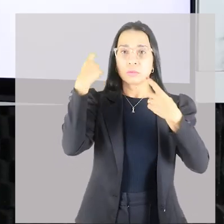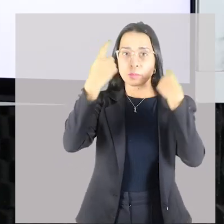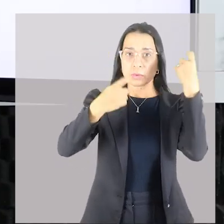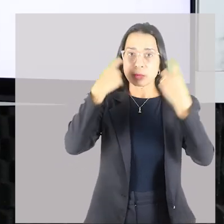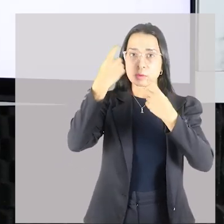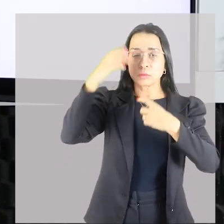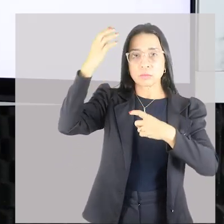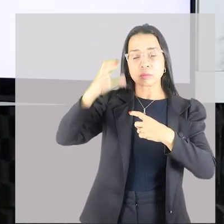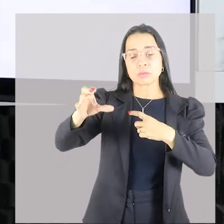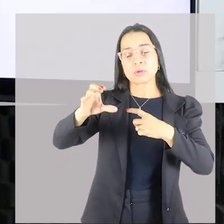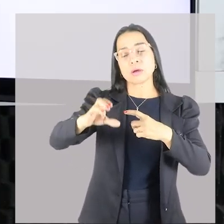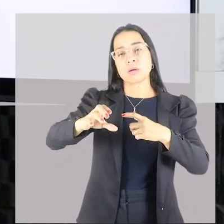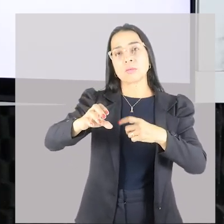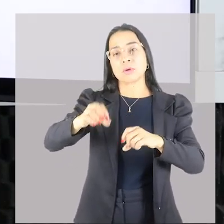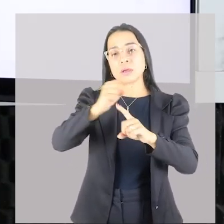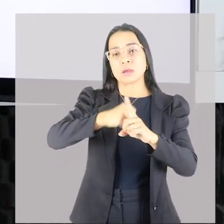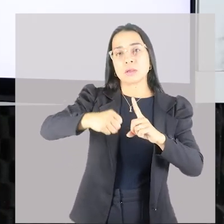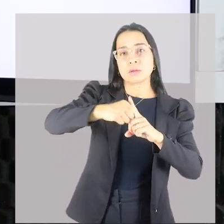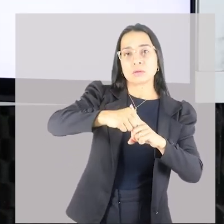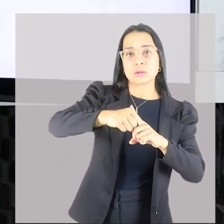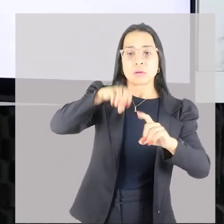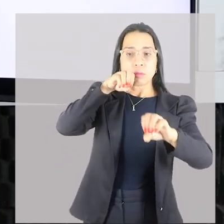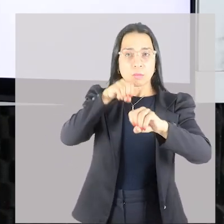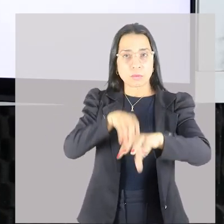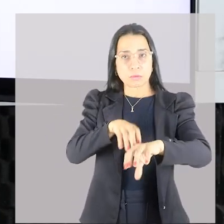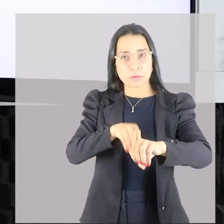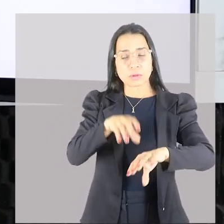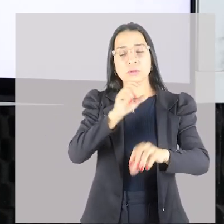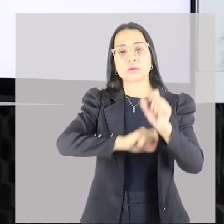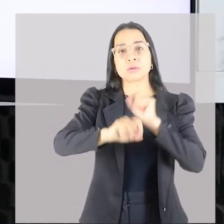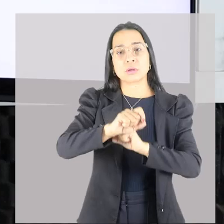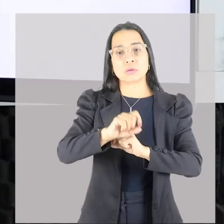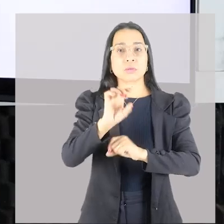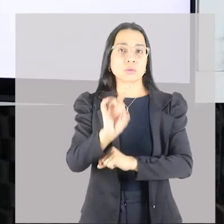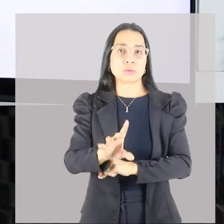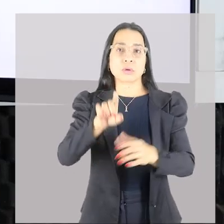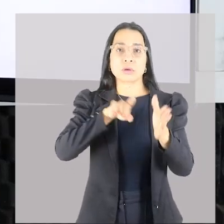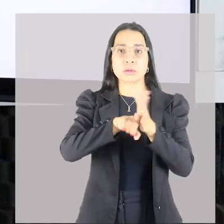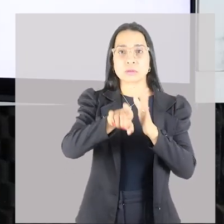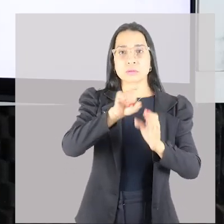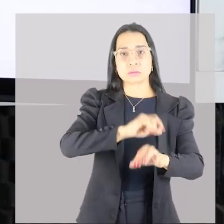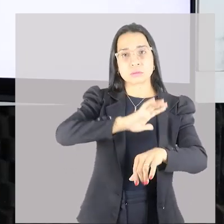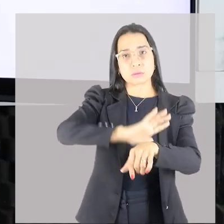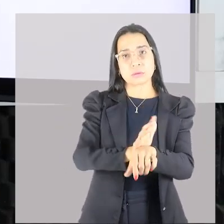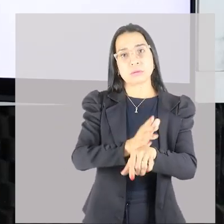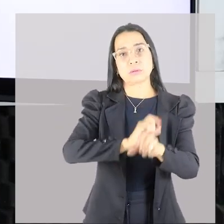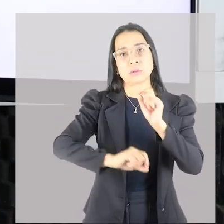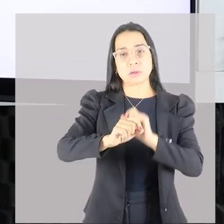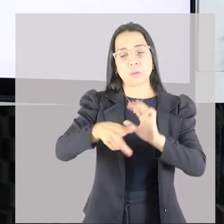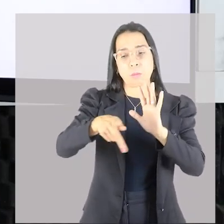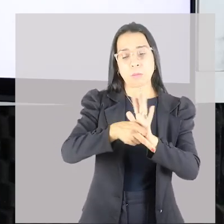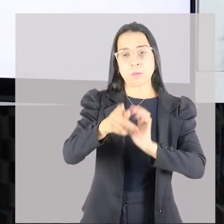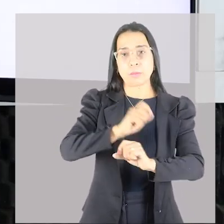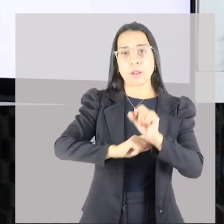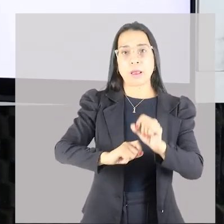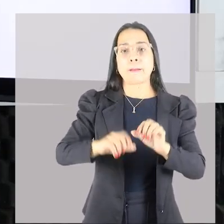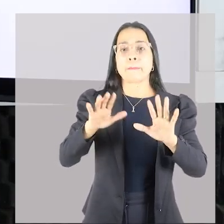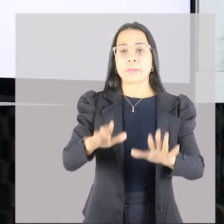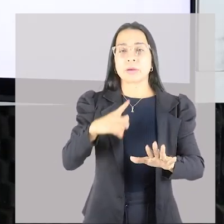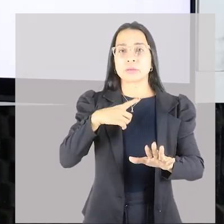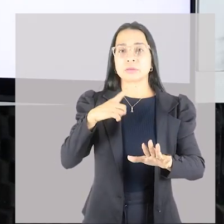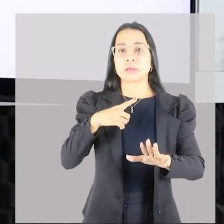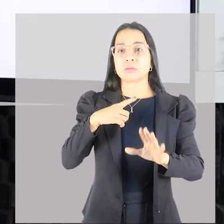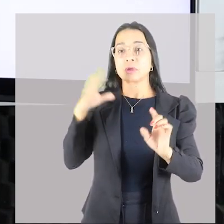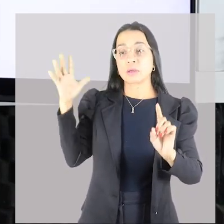uma preocupação educacional, não somente a questão racial por si mesma, né? Mas isso acaba tendo reflexos